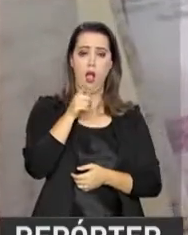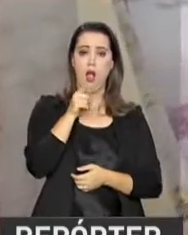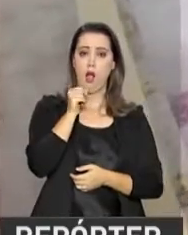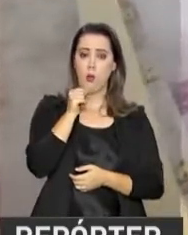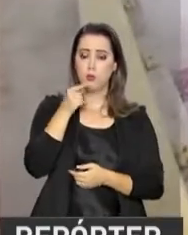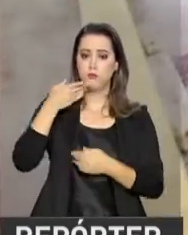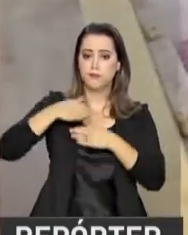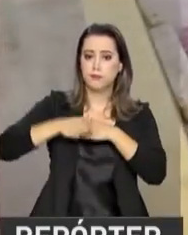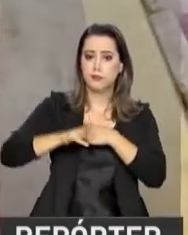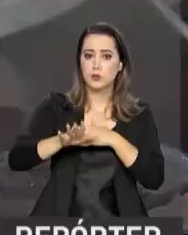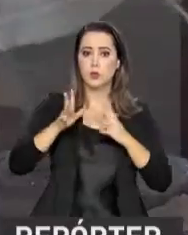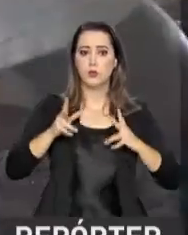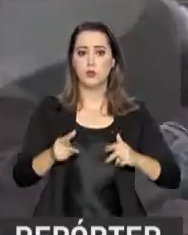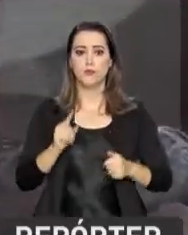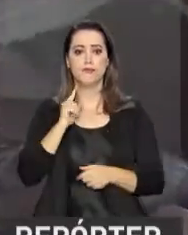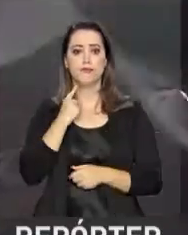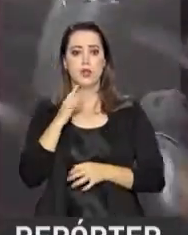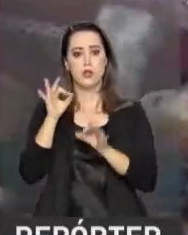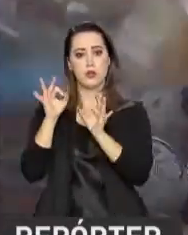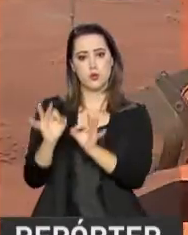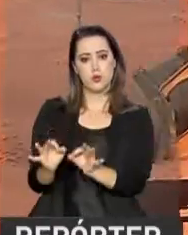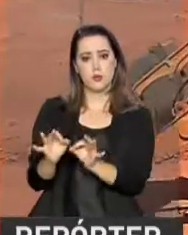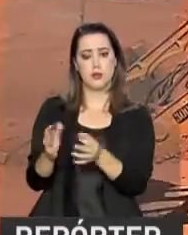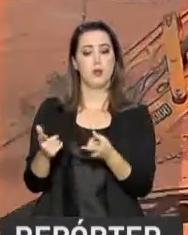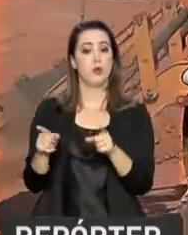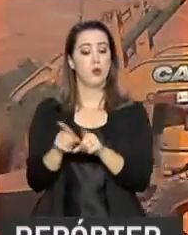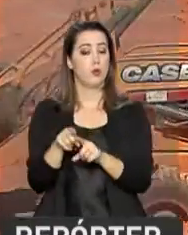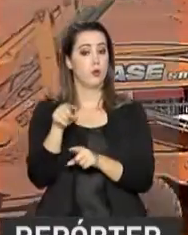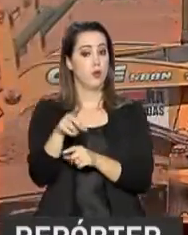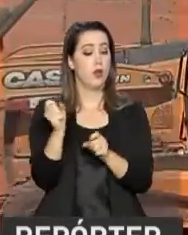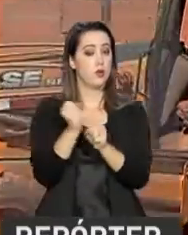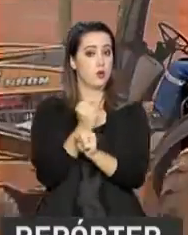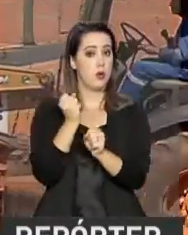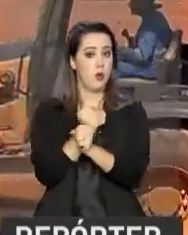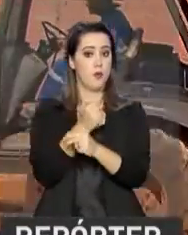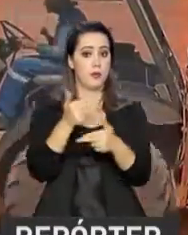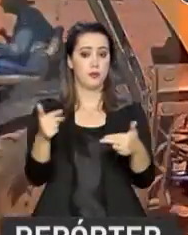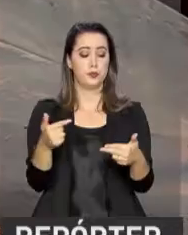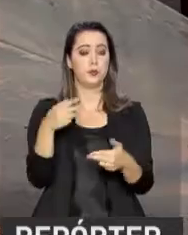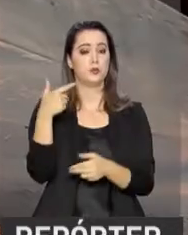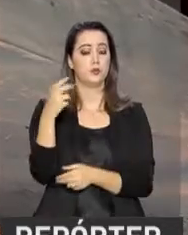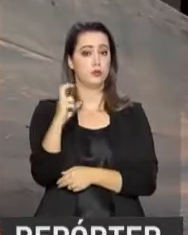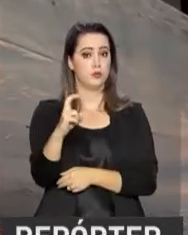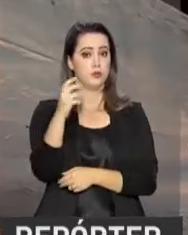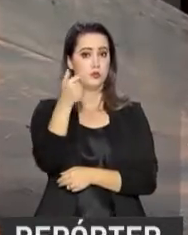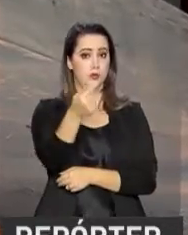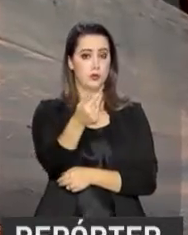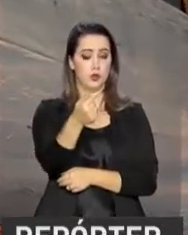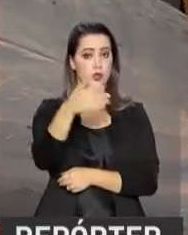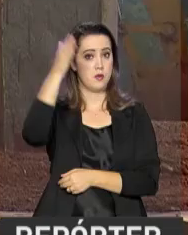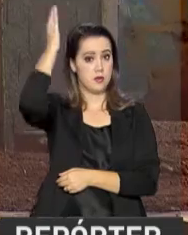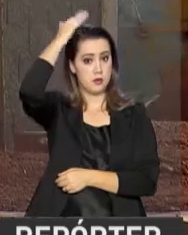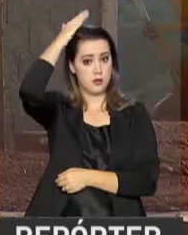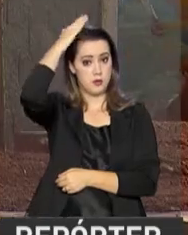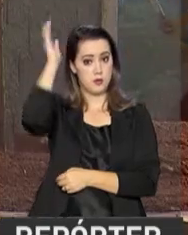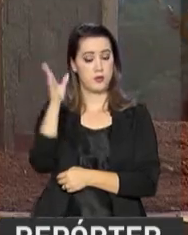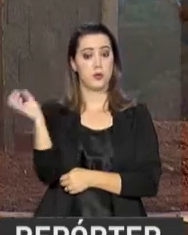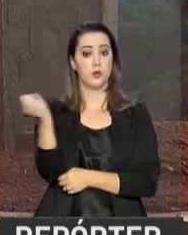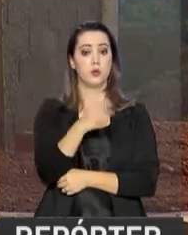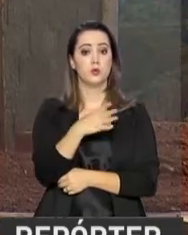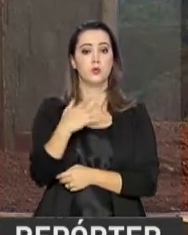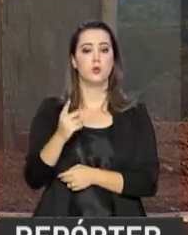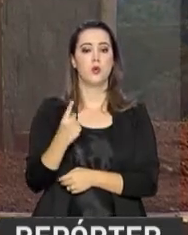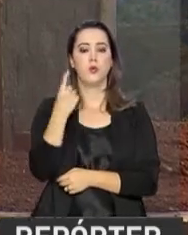esgoto tratado e lixo no lugar certo as obras de saneamento básico em 57 municípios do paraná ganharam um reforço